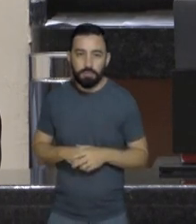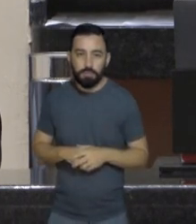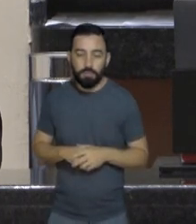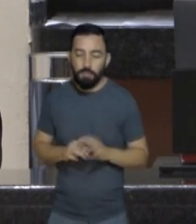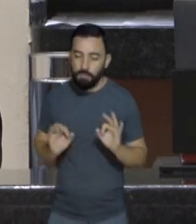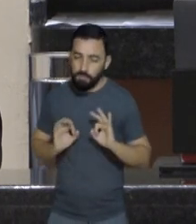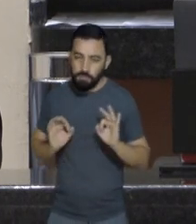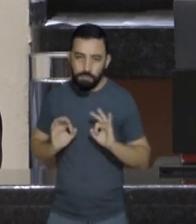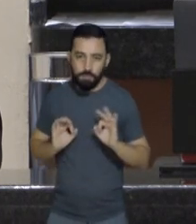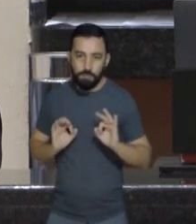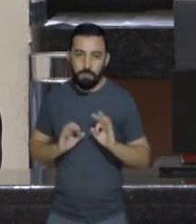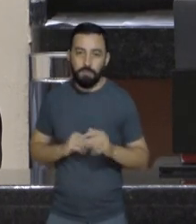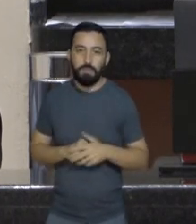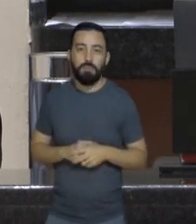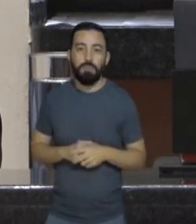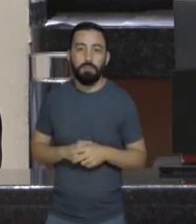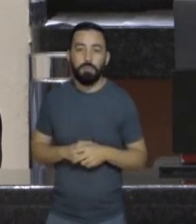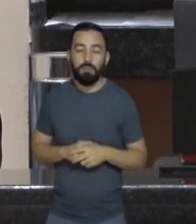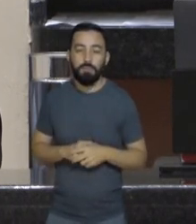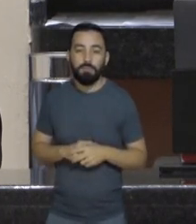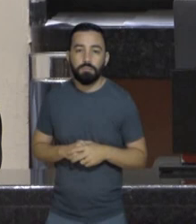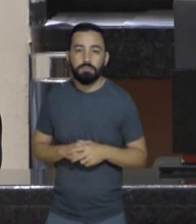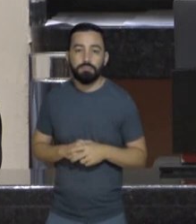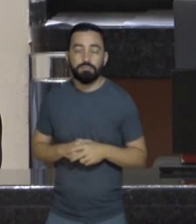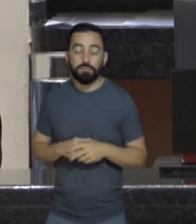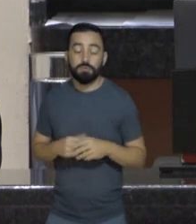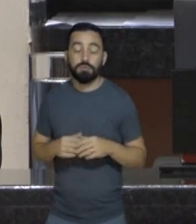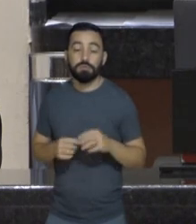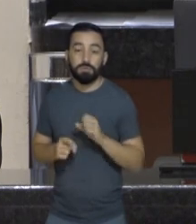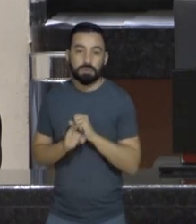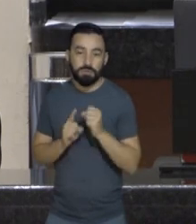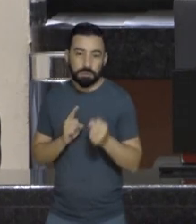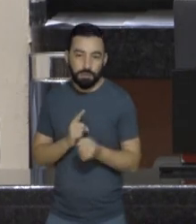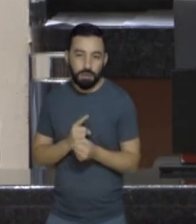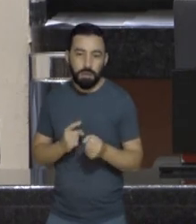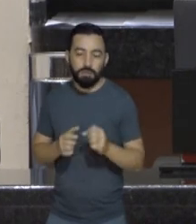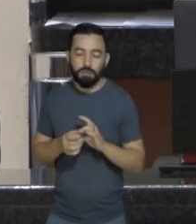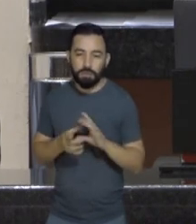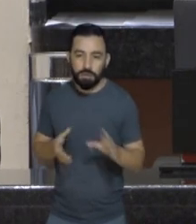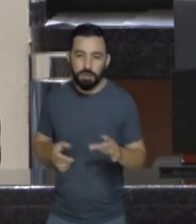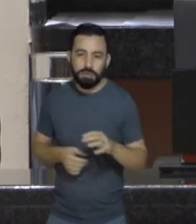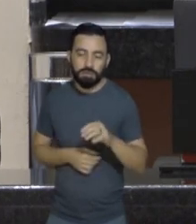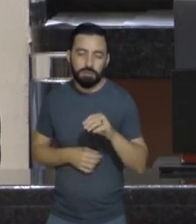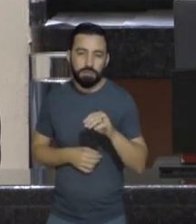ninguém a se manifestar. Bloco Social Democrático, MDB e PSDB.